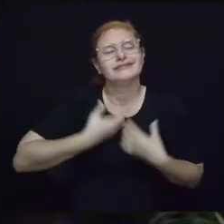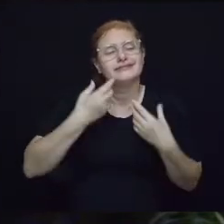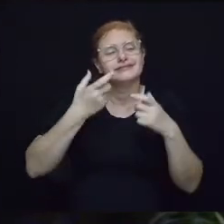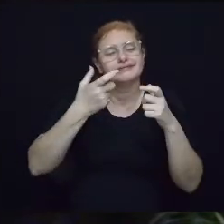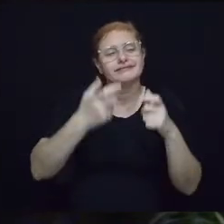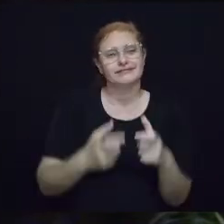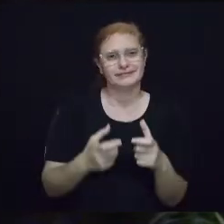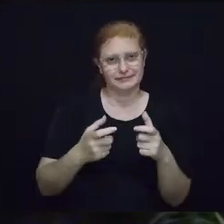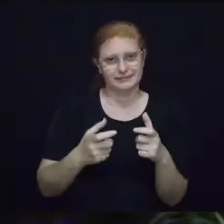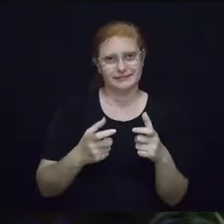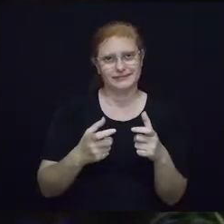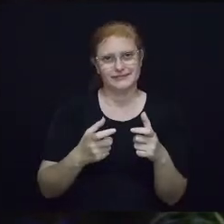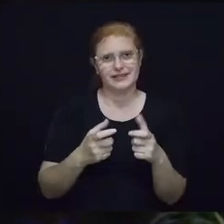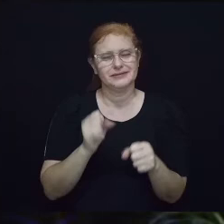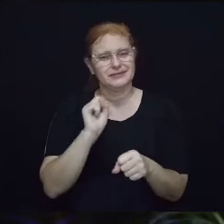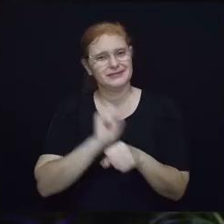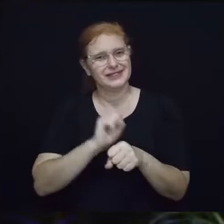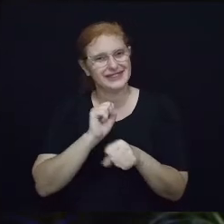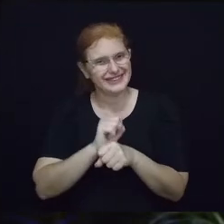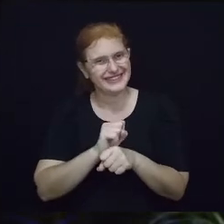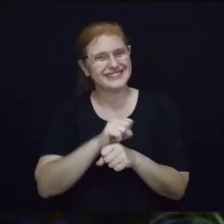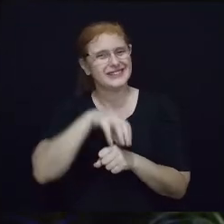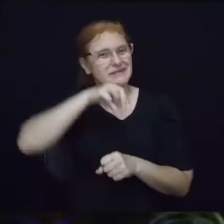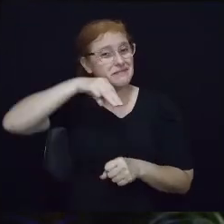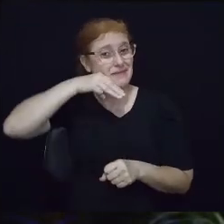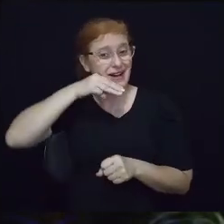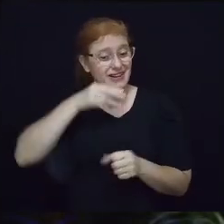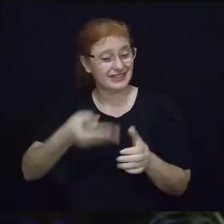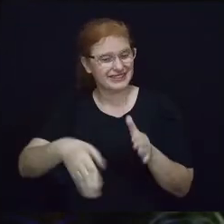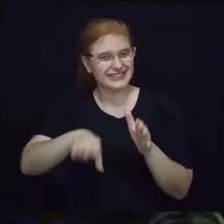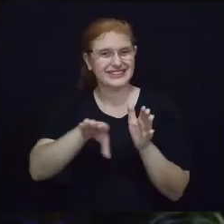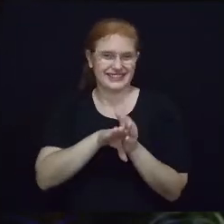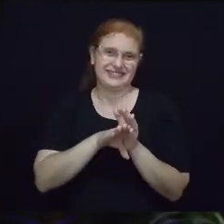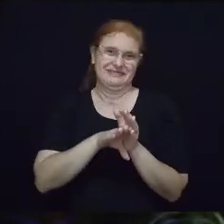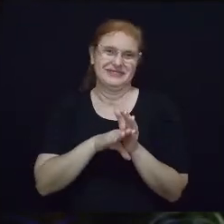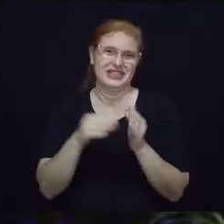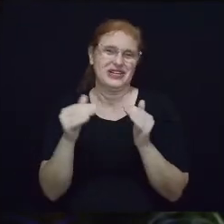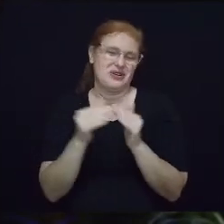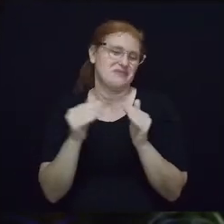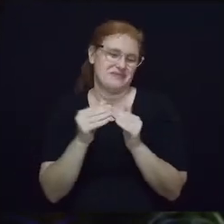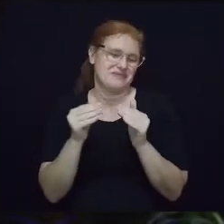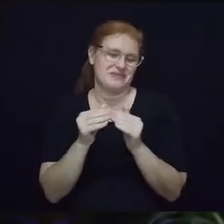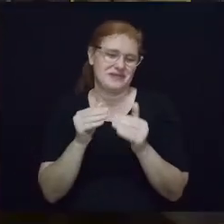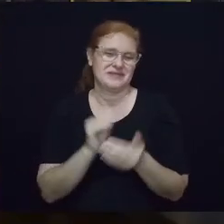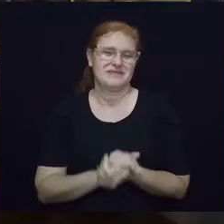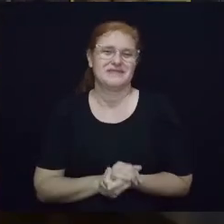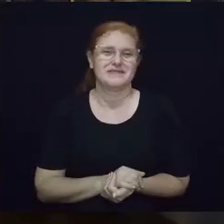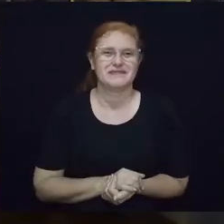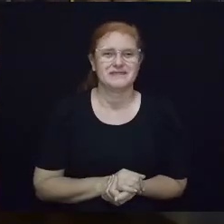lugar ainda esperando o Mauro chegar, assim, né? Eu acho que tem a ver com isso. Uhum.